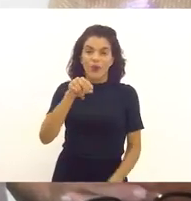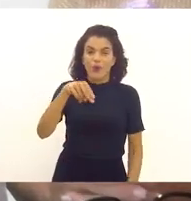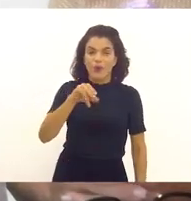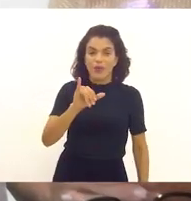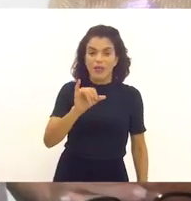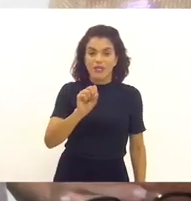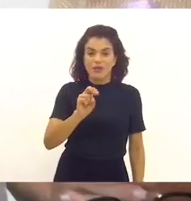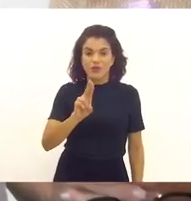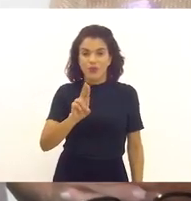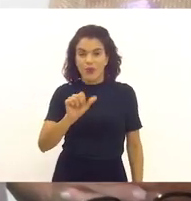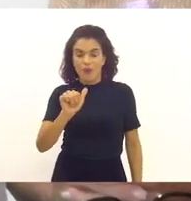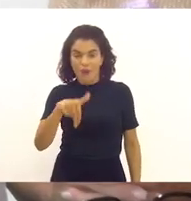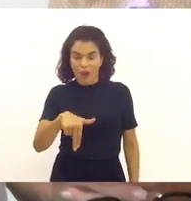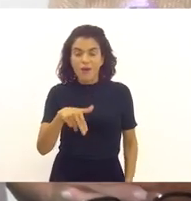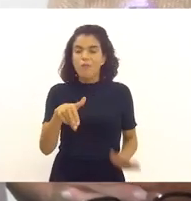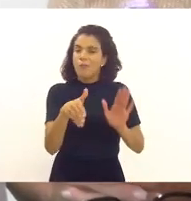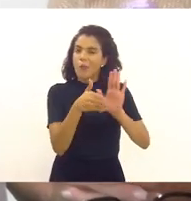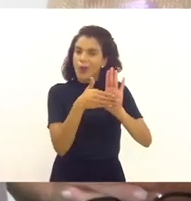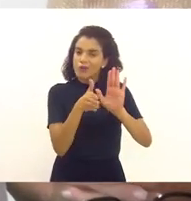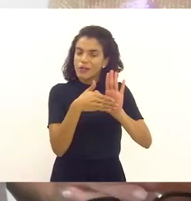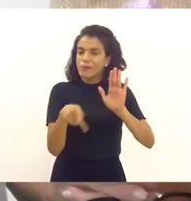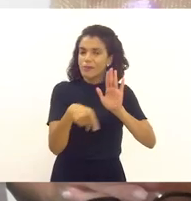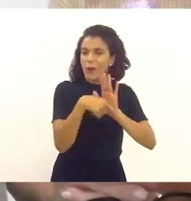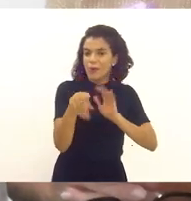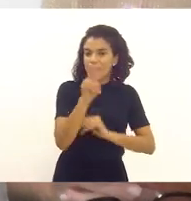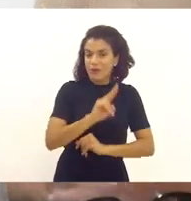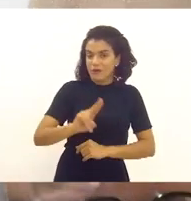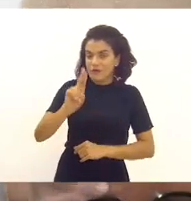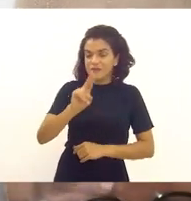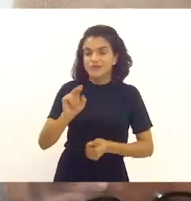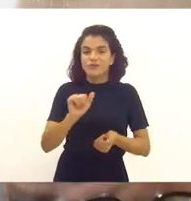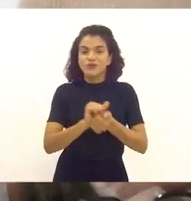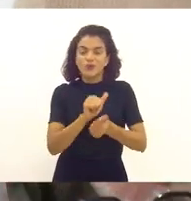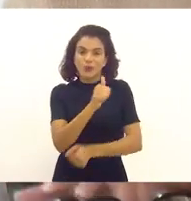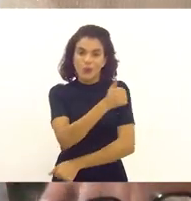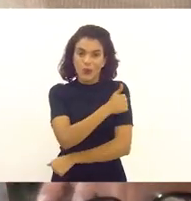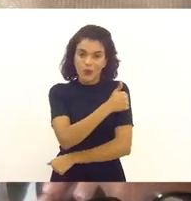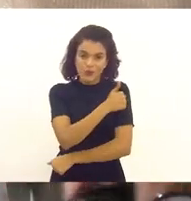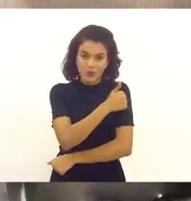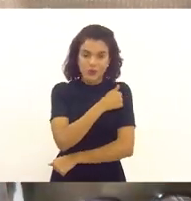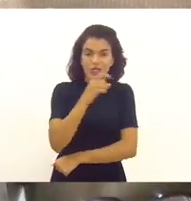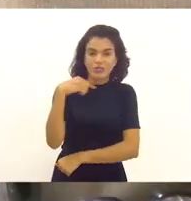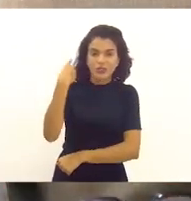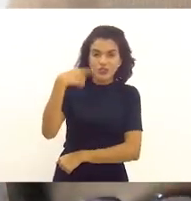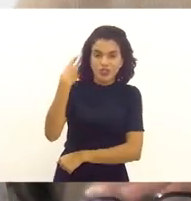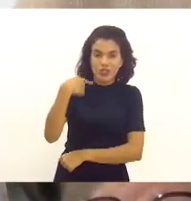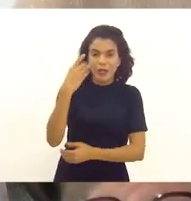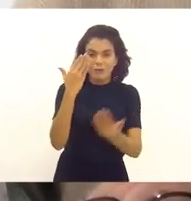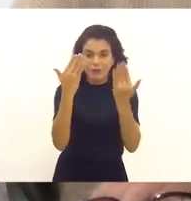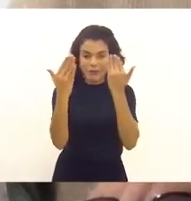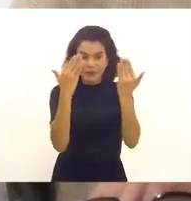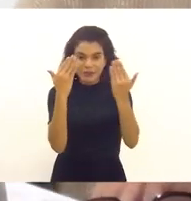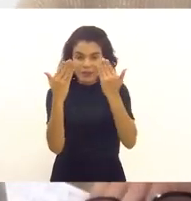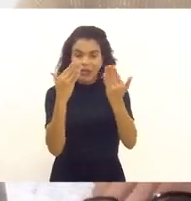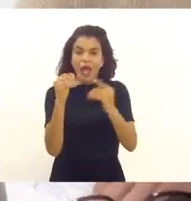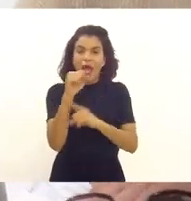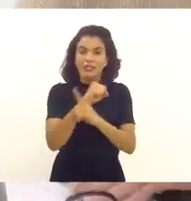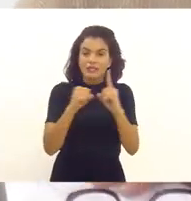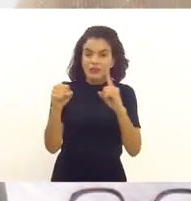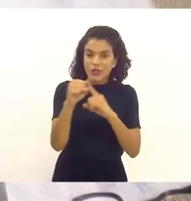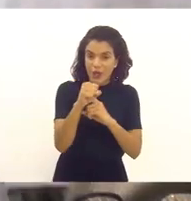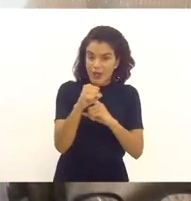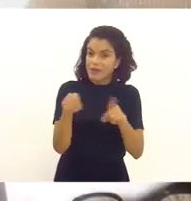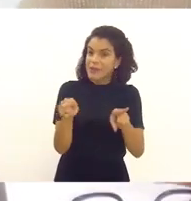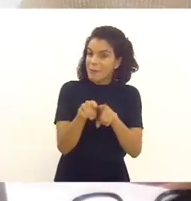da Universidade também que é um projeto junto com os estudantes de direito de Psicologia assistente social